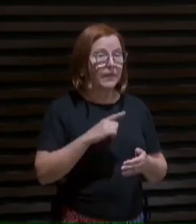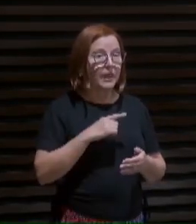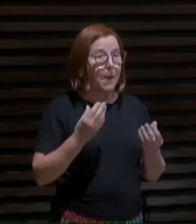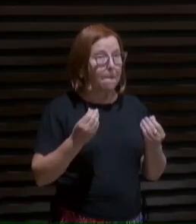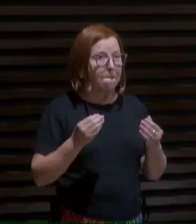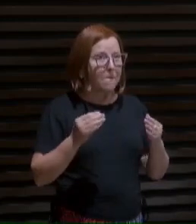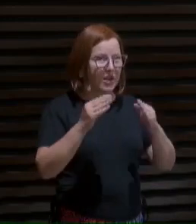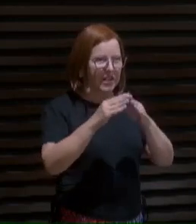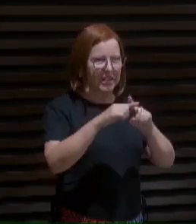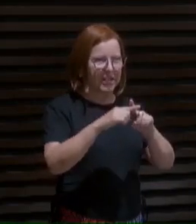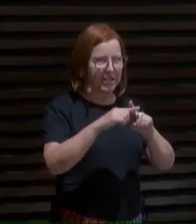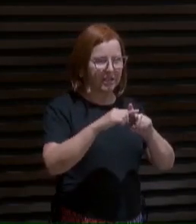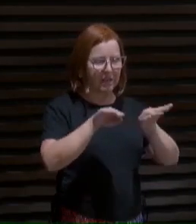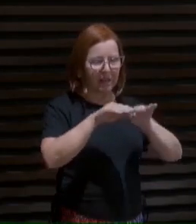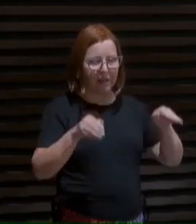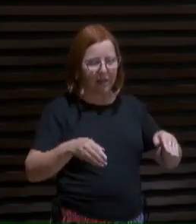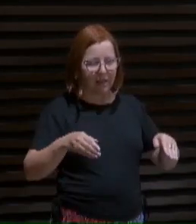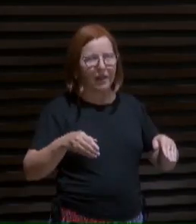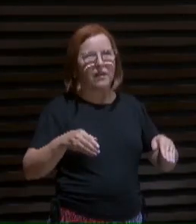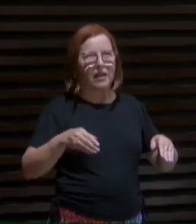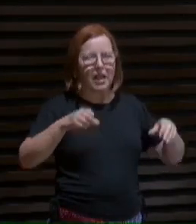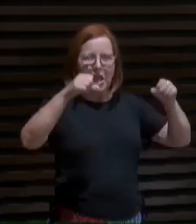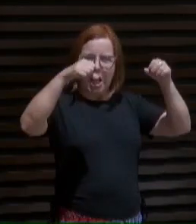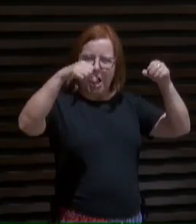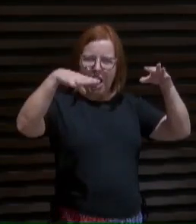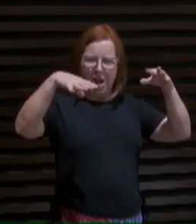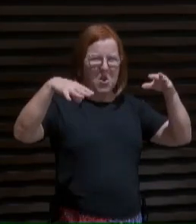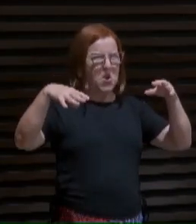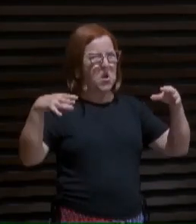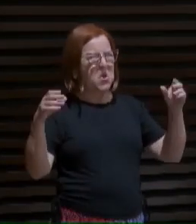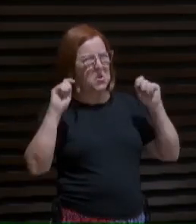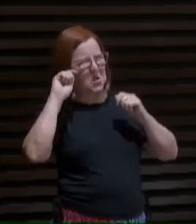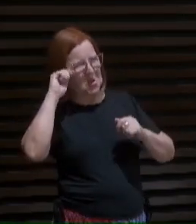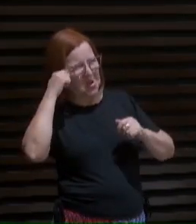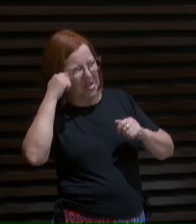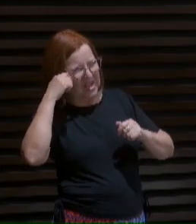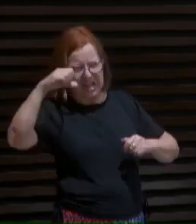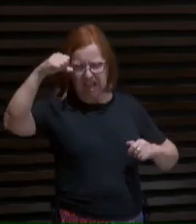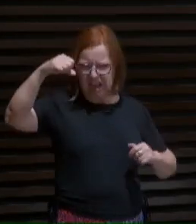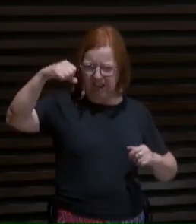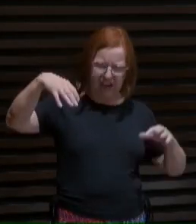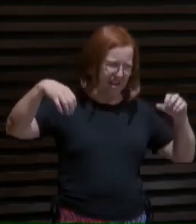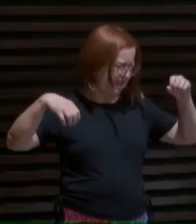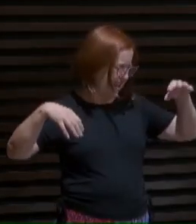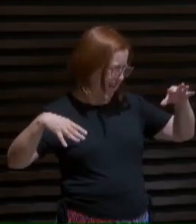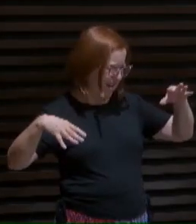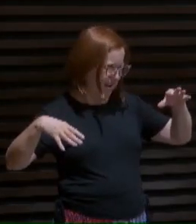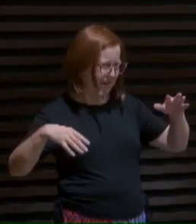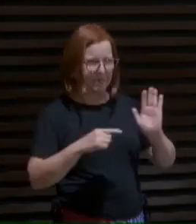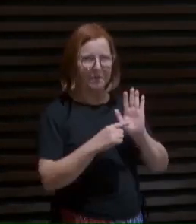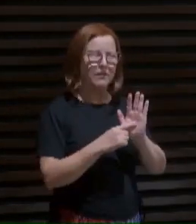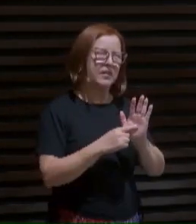palcos iluminados com escuro, com preto, com não sei o quê, e luz, e